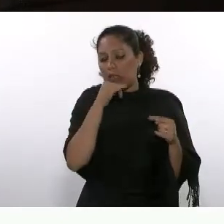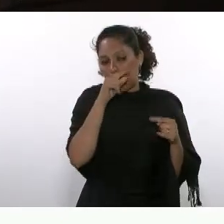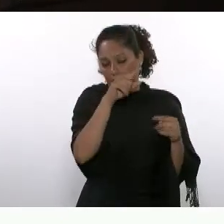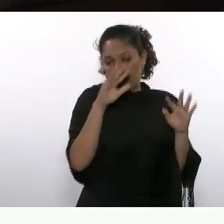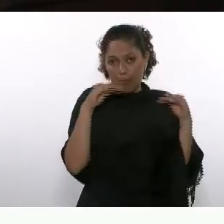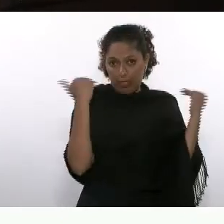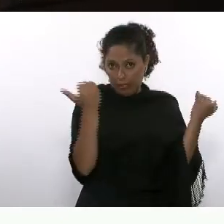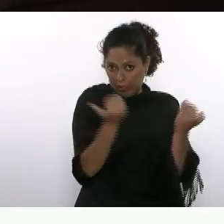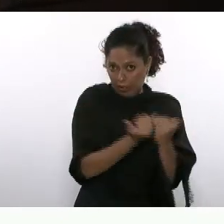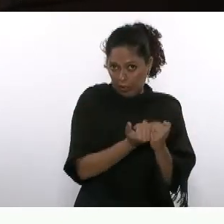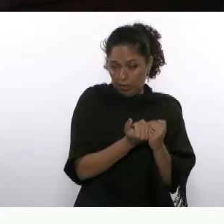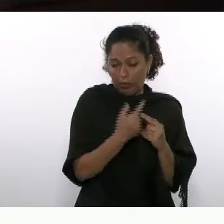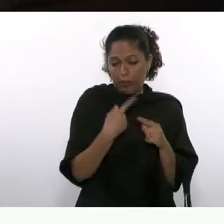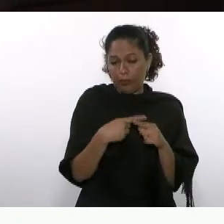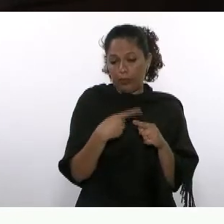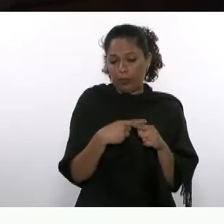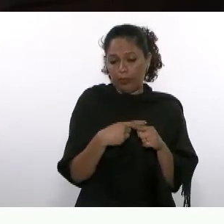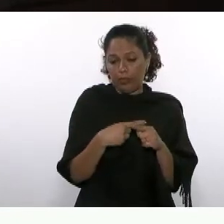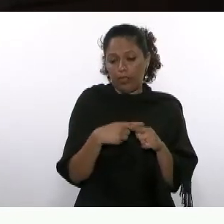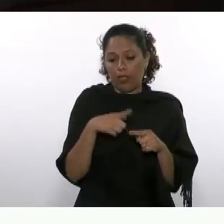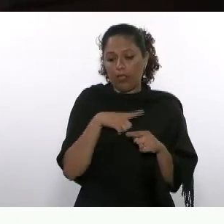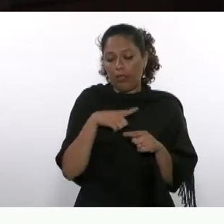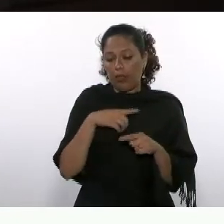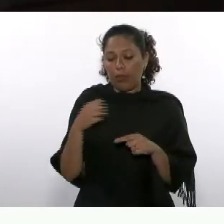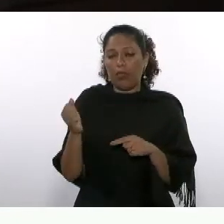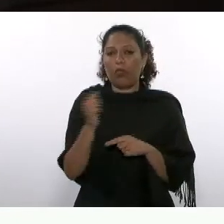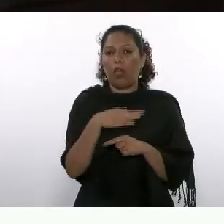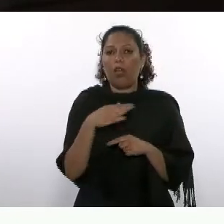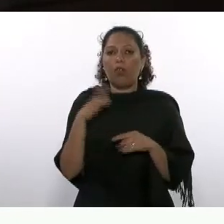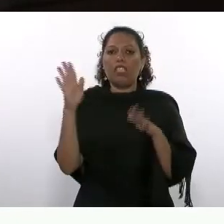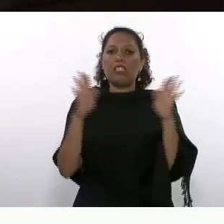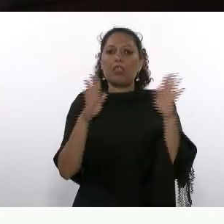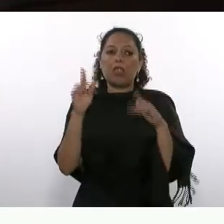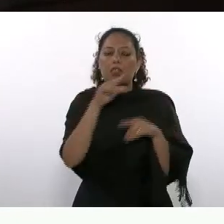conta da nova permissão. Eu acho que